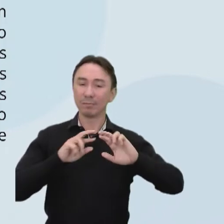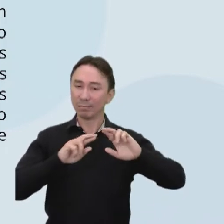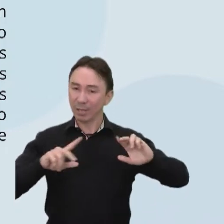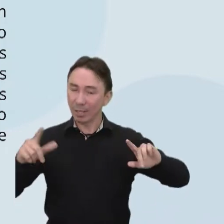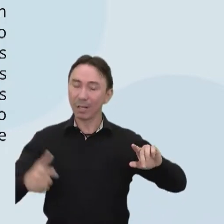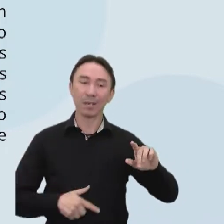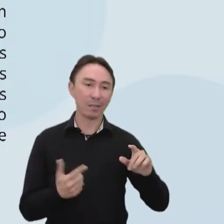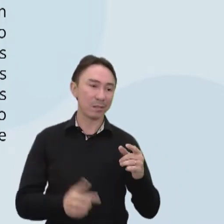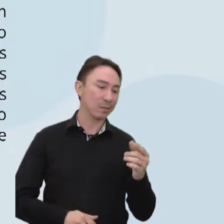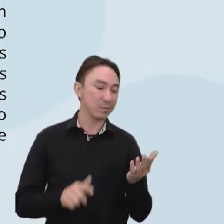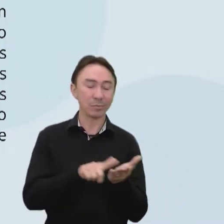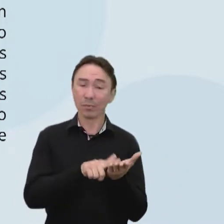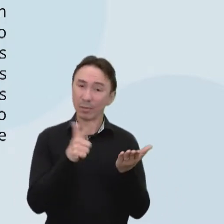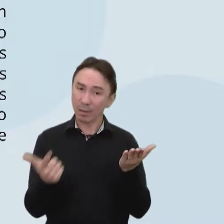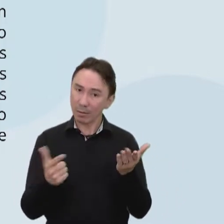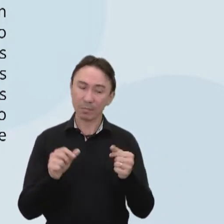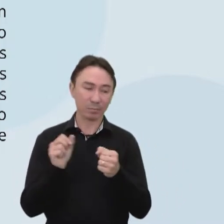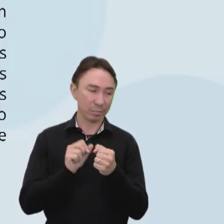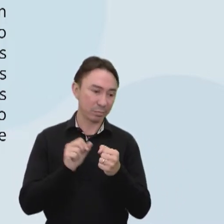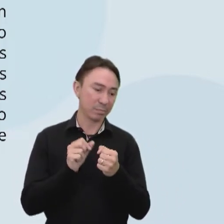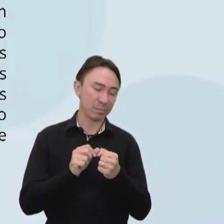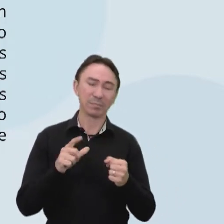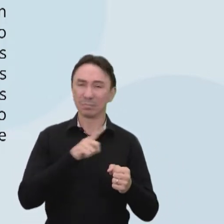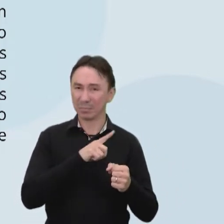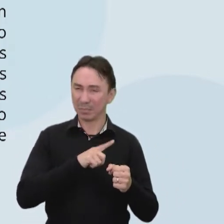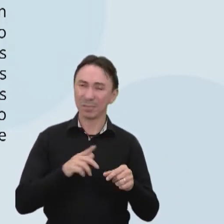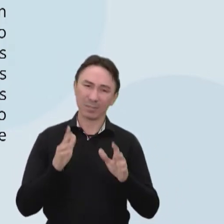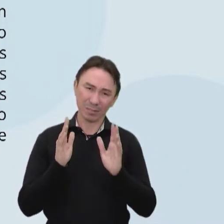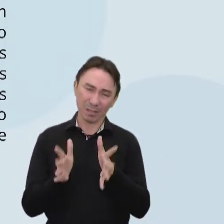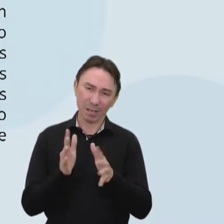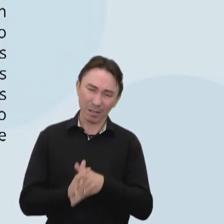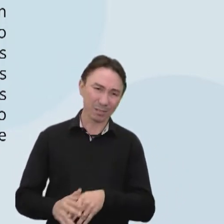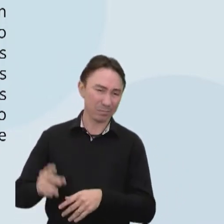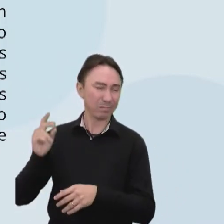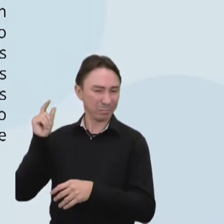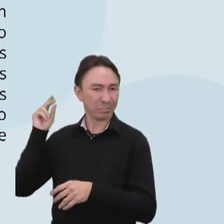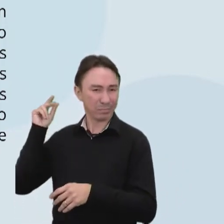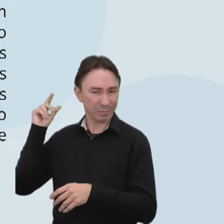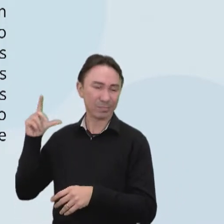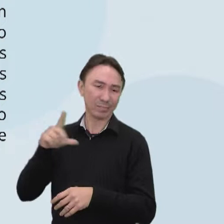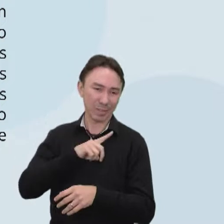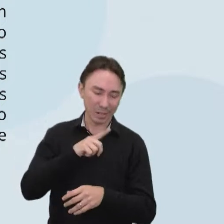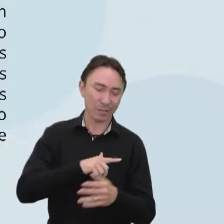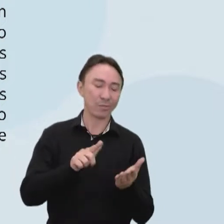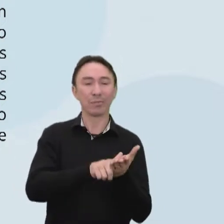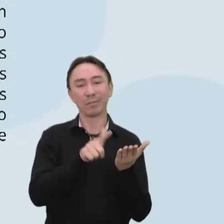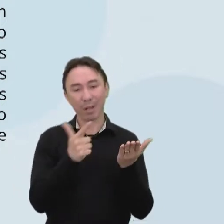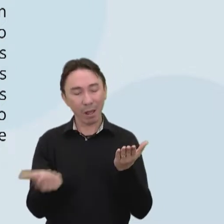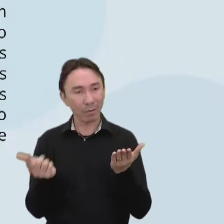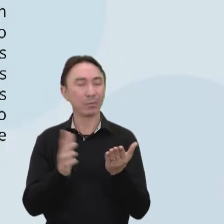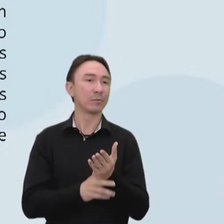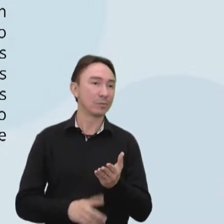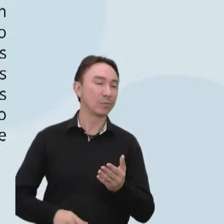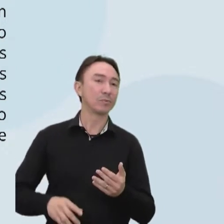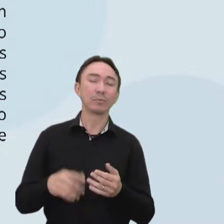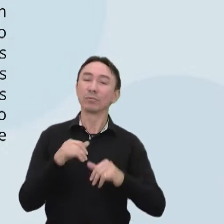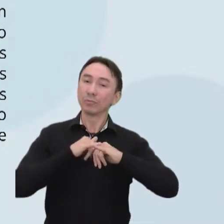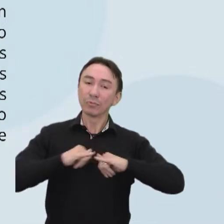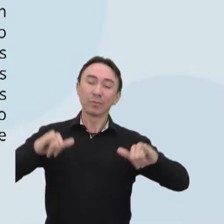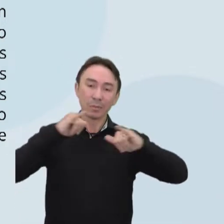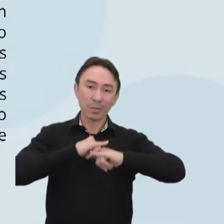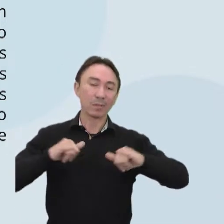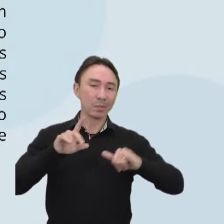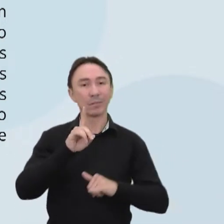as formas mais consagradas, como é o jornal diário de notícias. Essa é uma típica